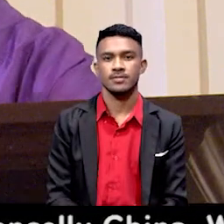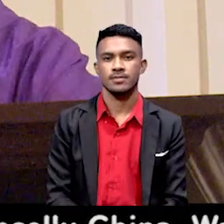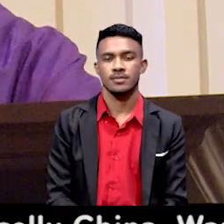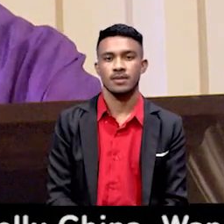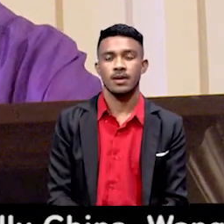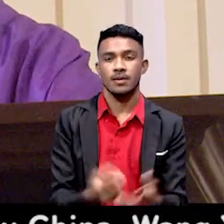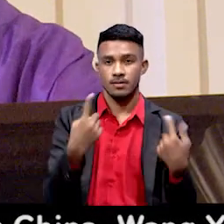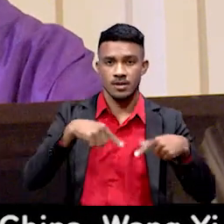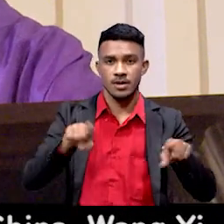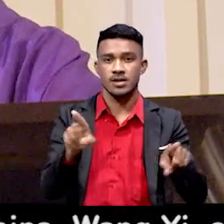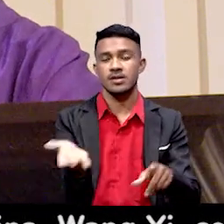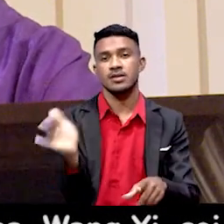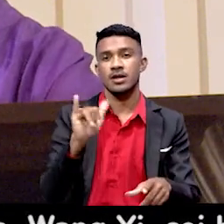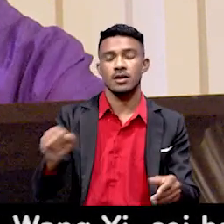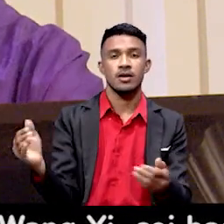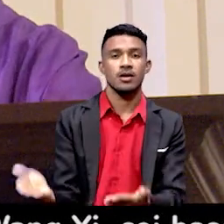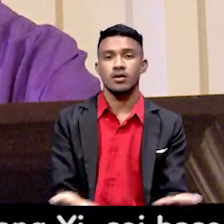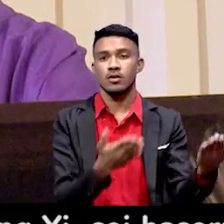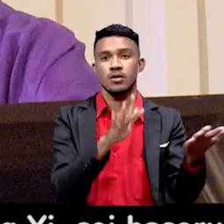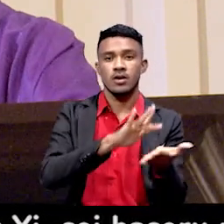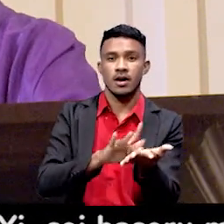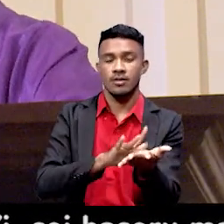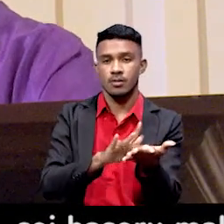Bá, será Lore Rota e Moro, que Lore vai ser Nabá.